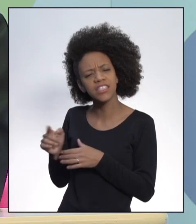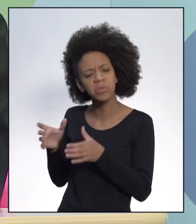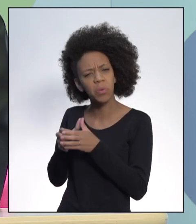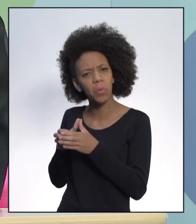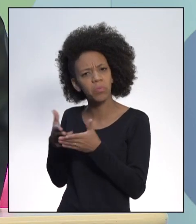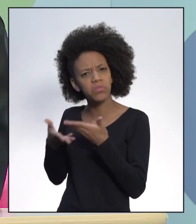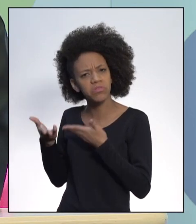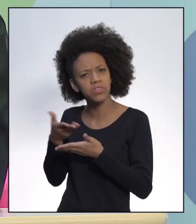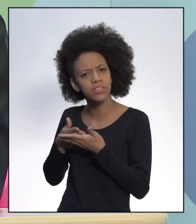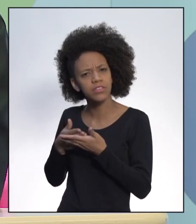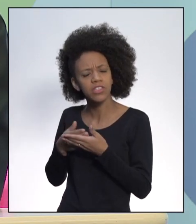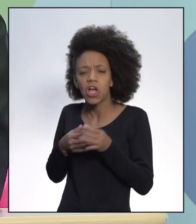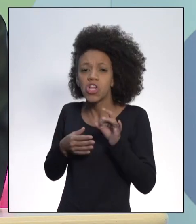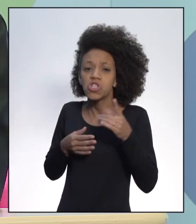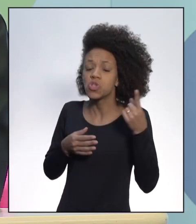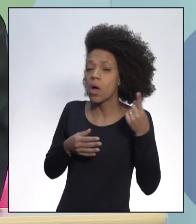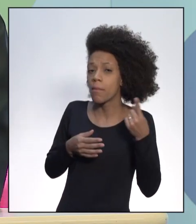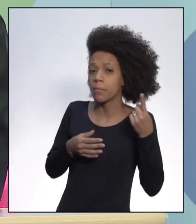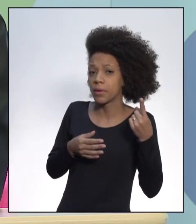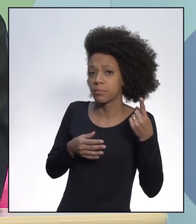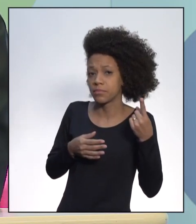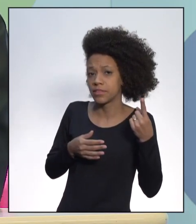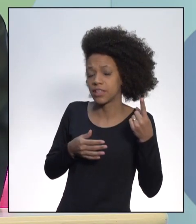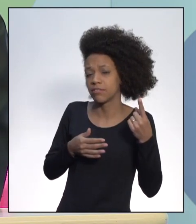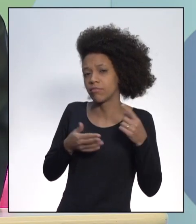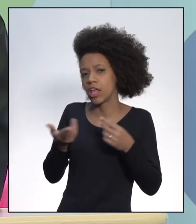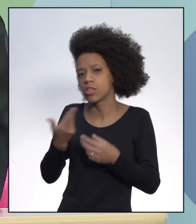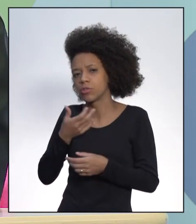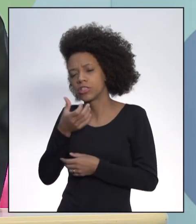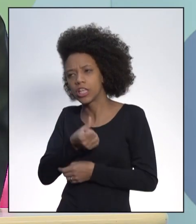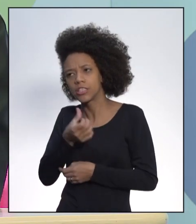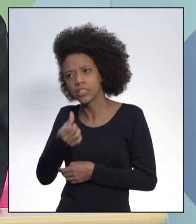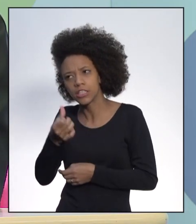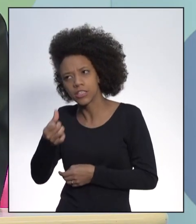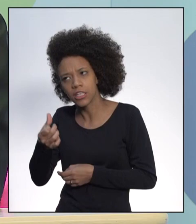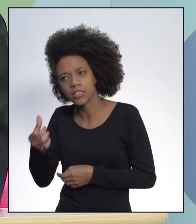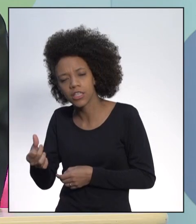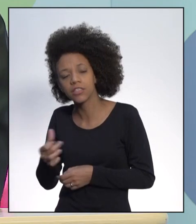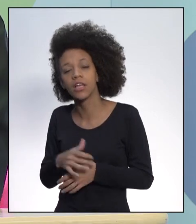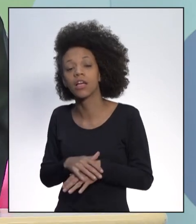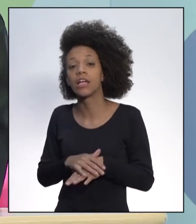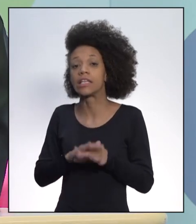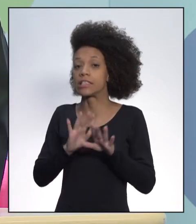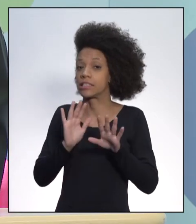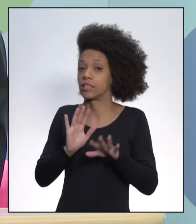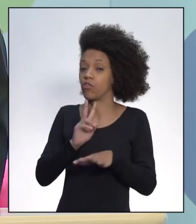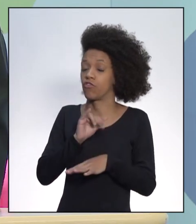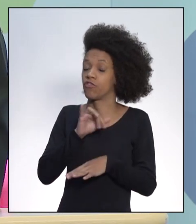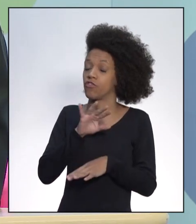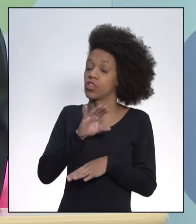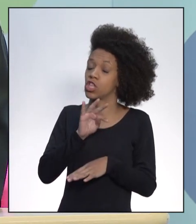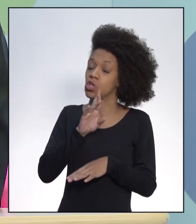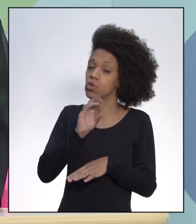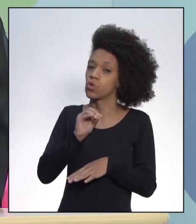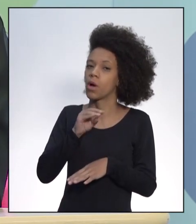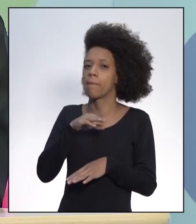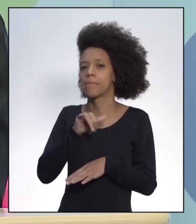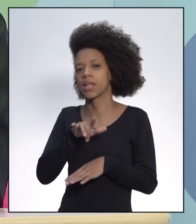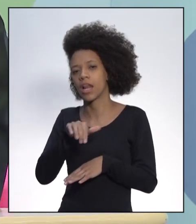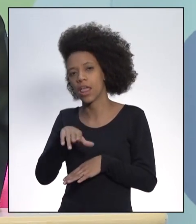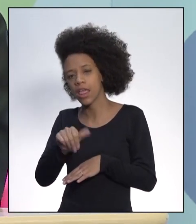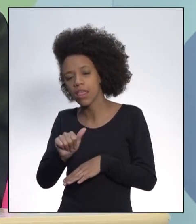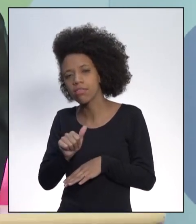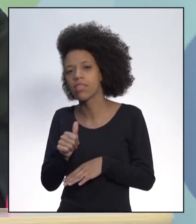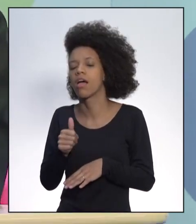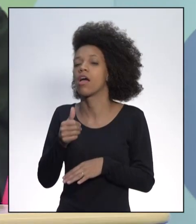acredito que só a primeira. Muitos responderam 6, 6, 6, 6. Então, o Vitor, a Milena, a Sabrina responderam 6,